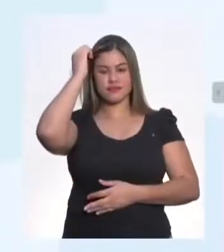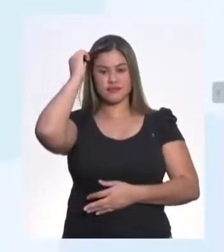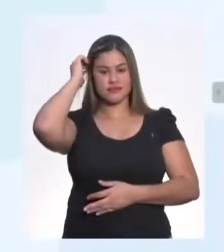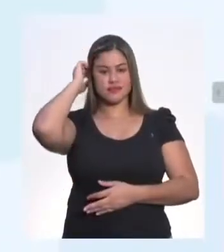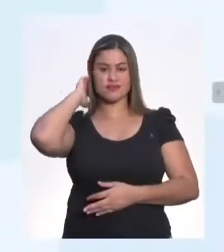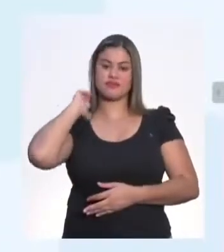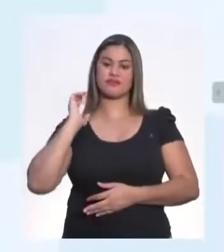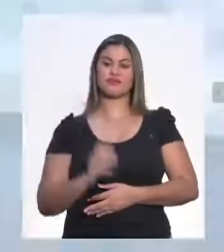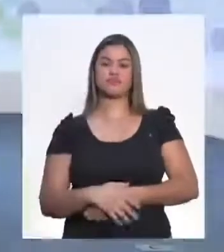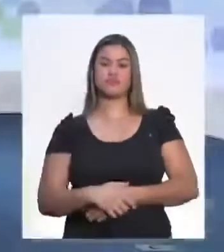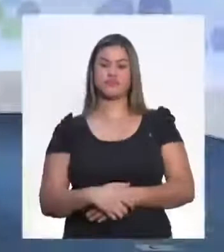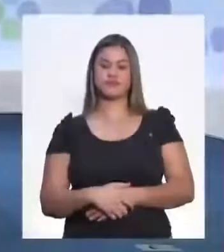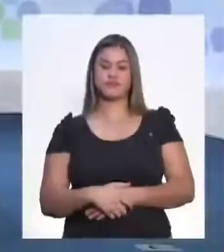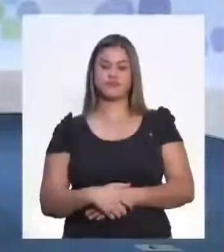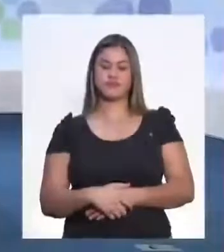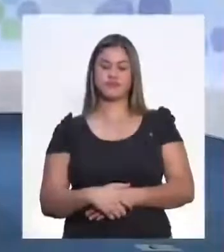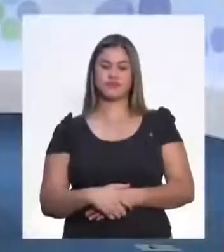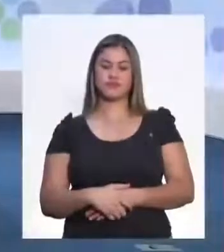atividade.